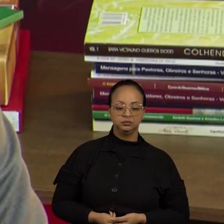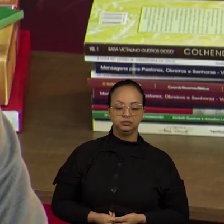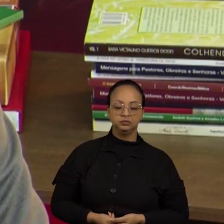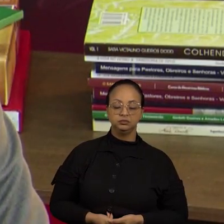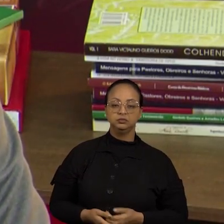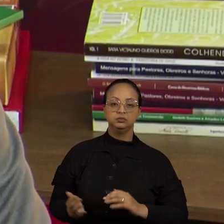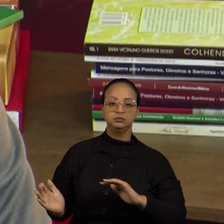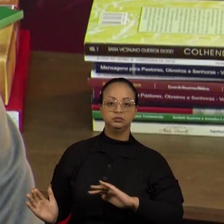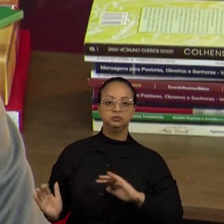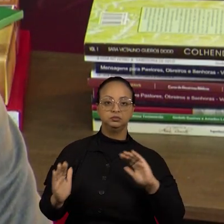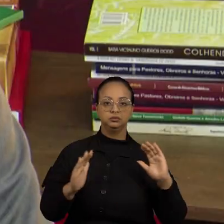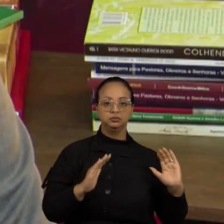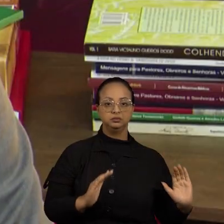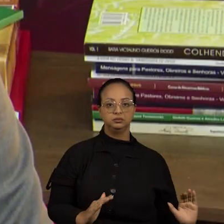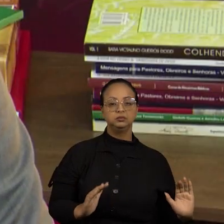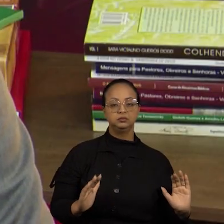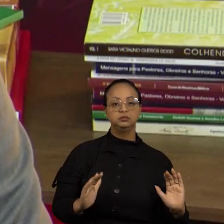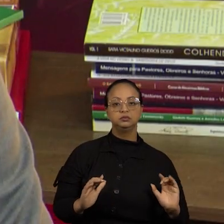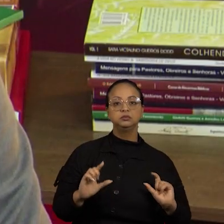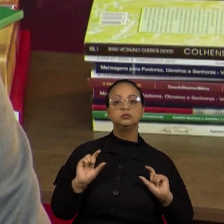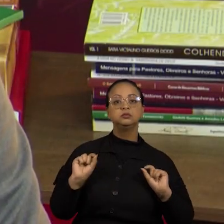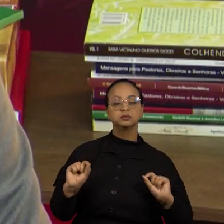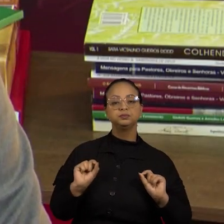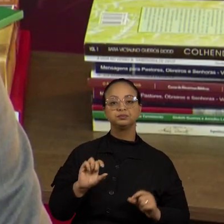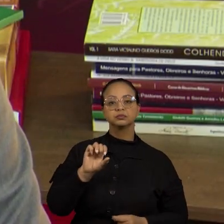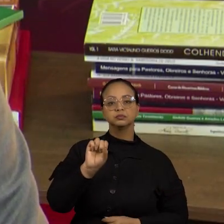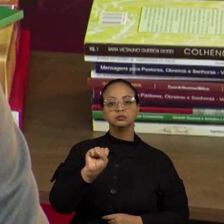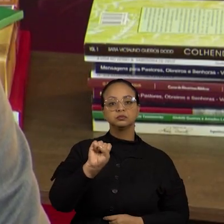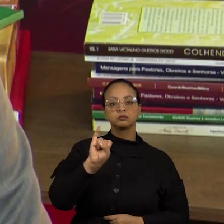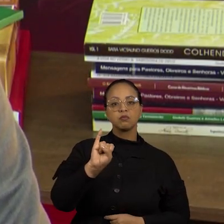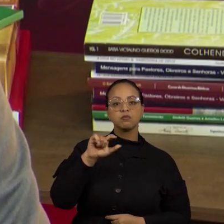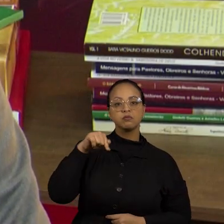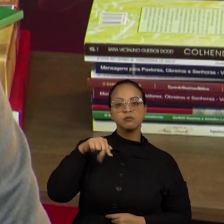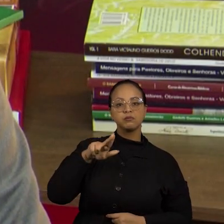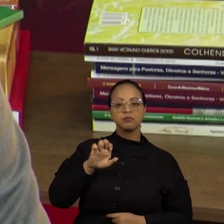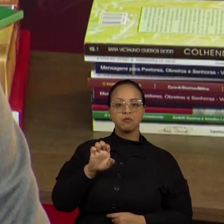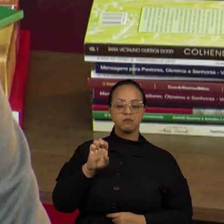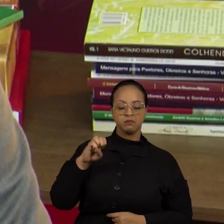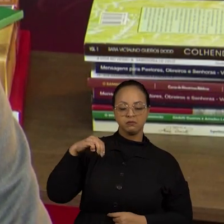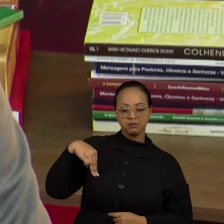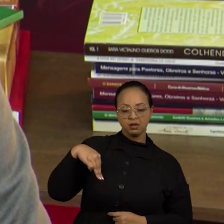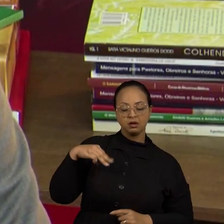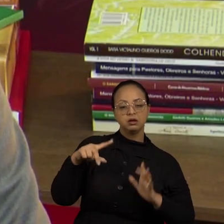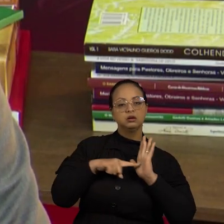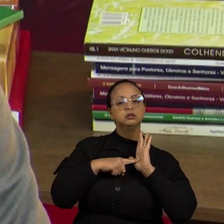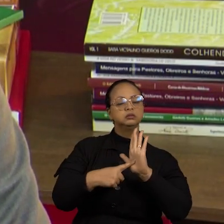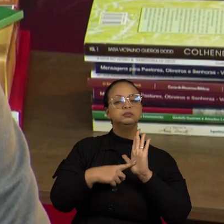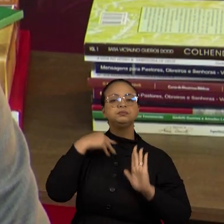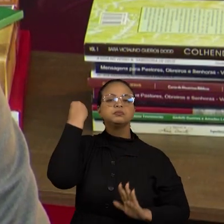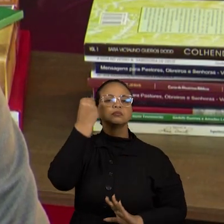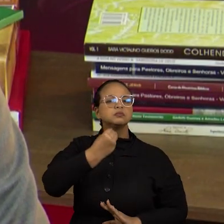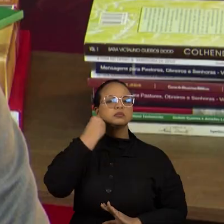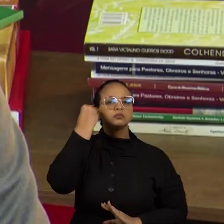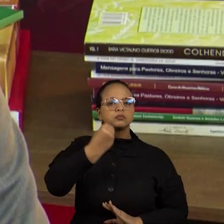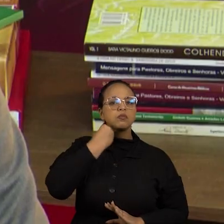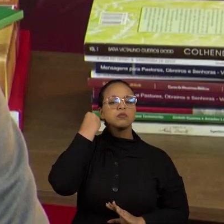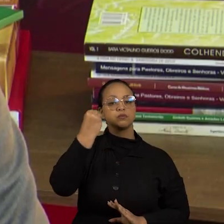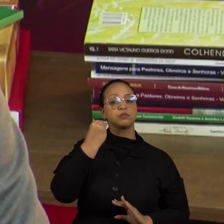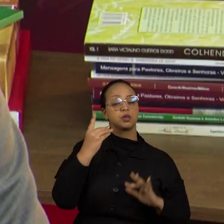Então nós podemos até dizer aqui que Siquém foi a primeira experiência e o primeiro contato, né?